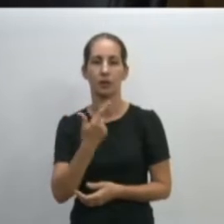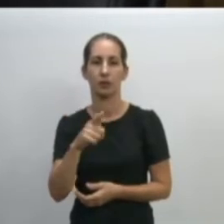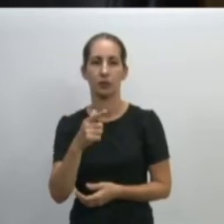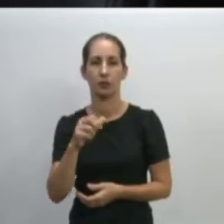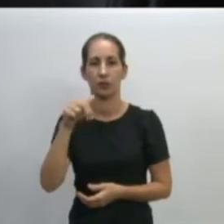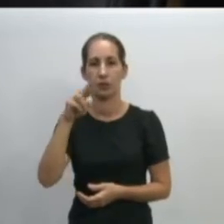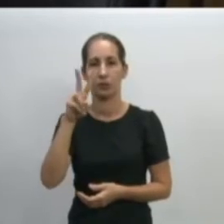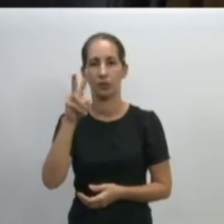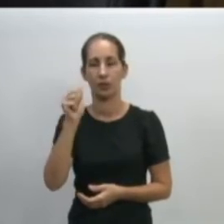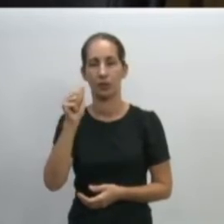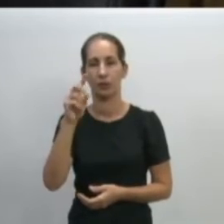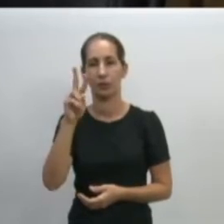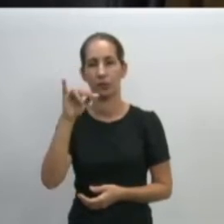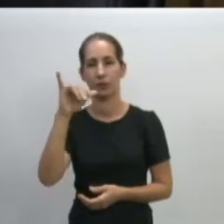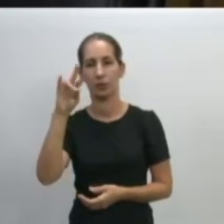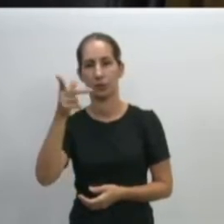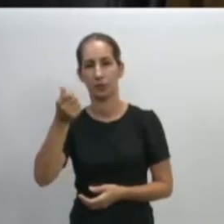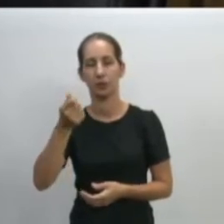Nova Vida.